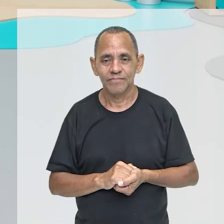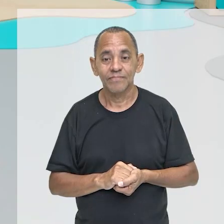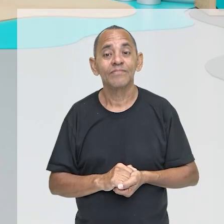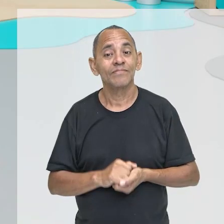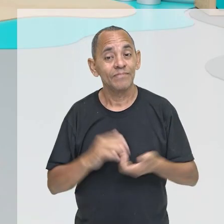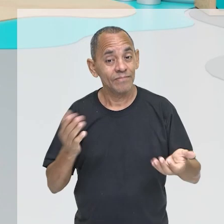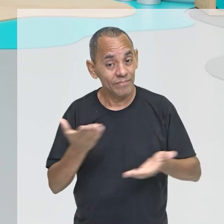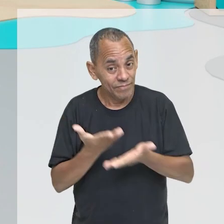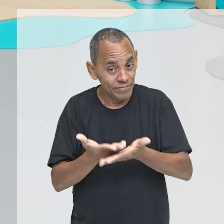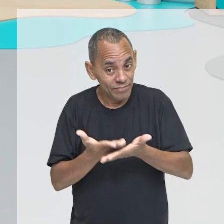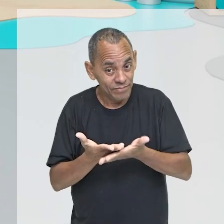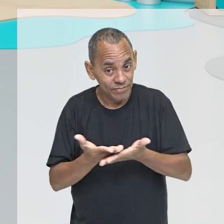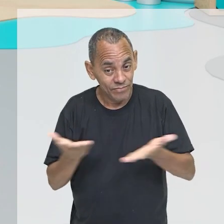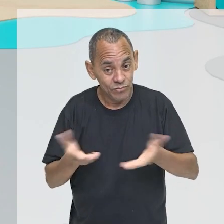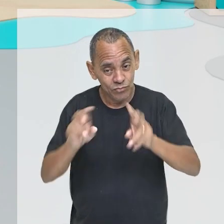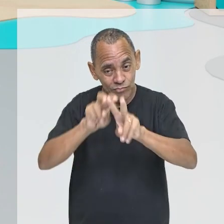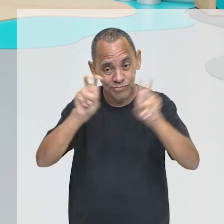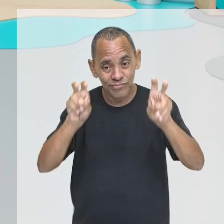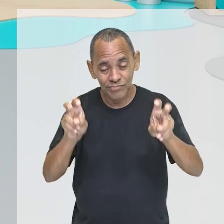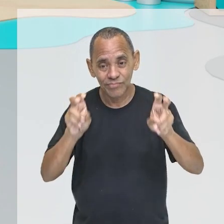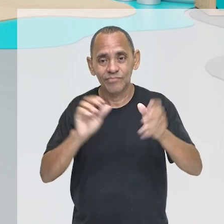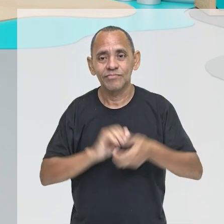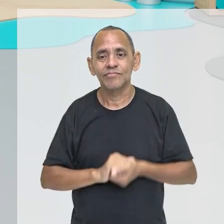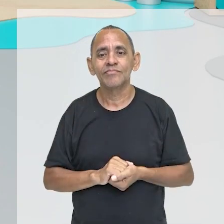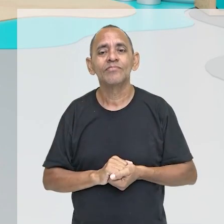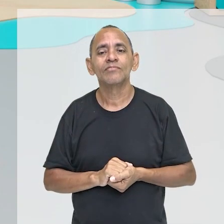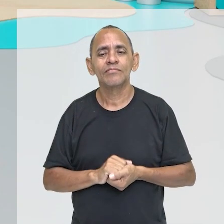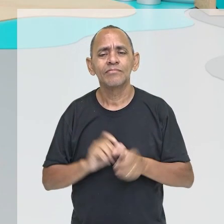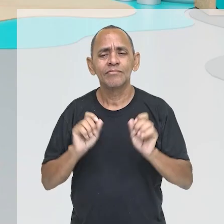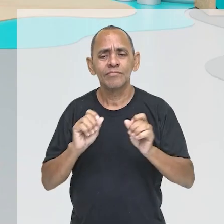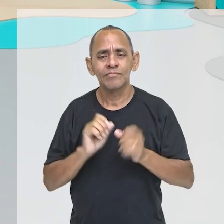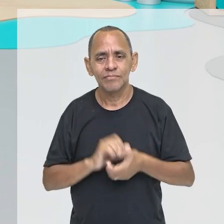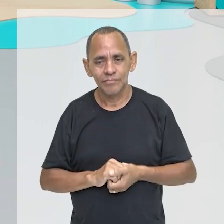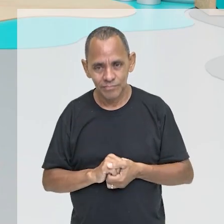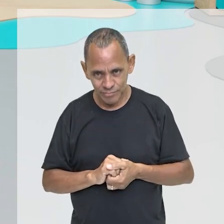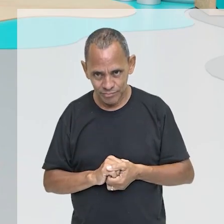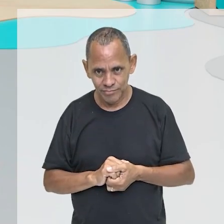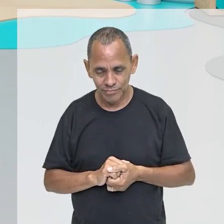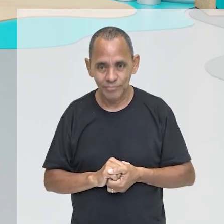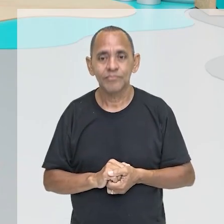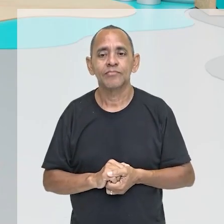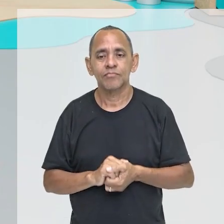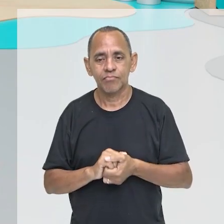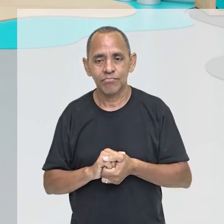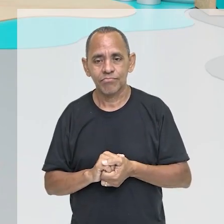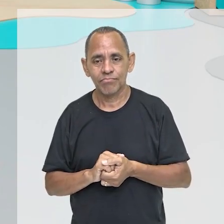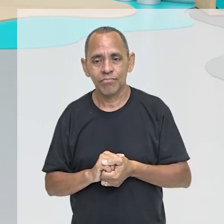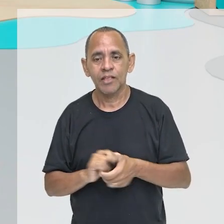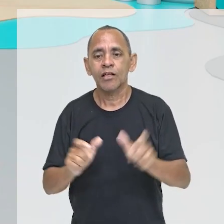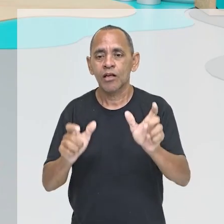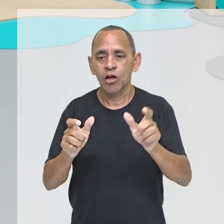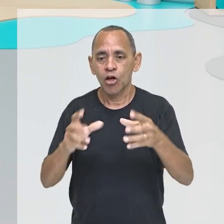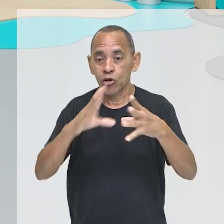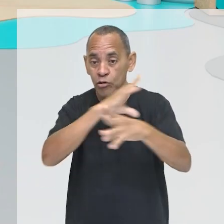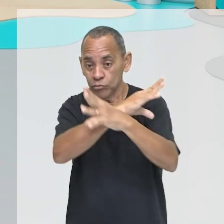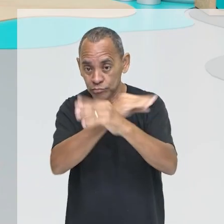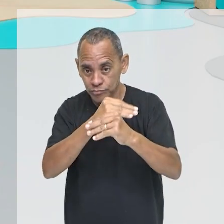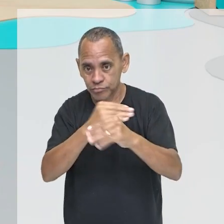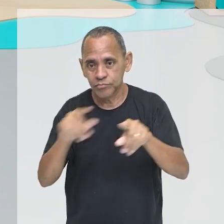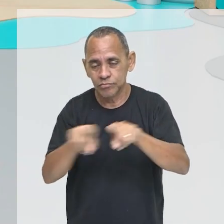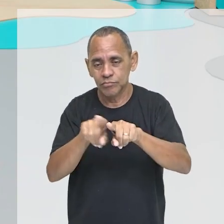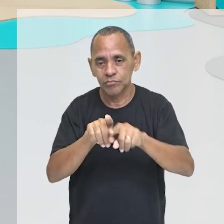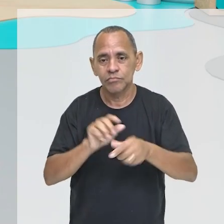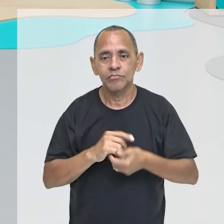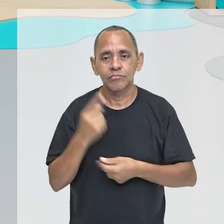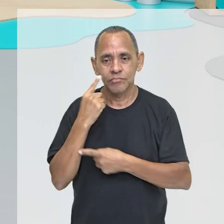Então, a nossa aula, o assunto dela é conectores, linking words. Então, aqui nessa imagem, vocês podem